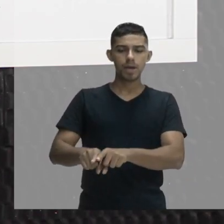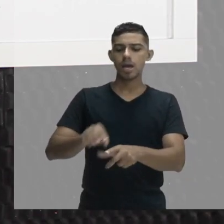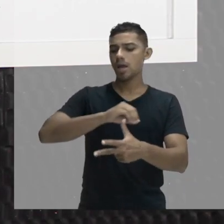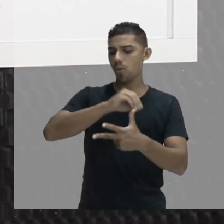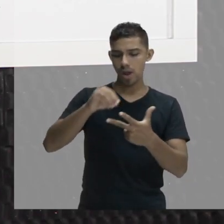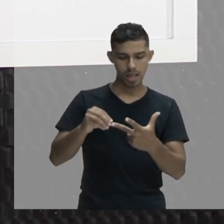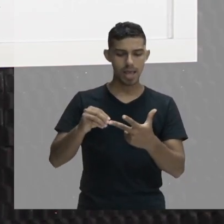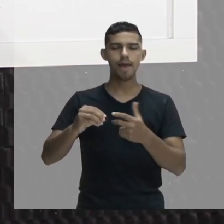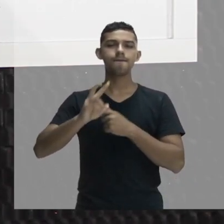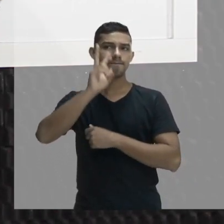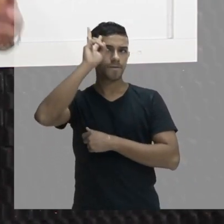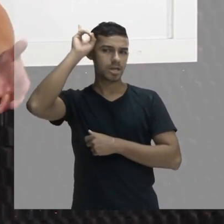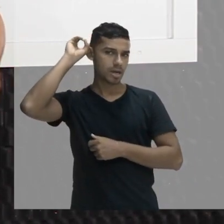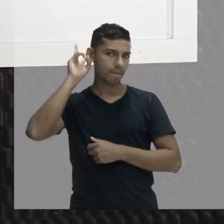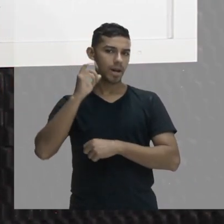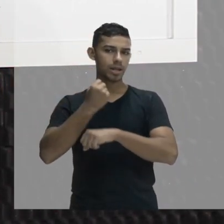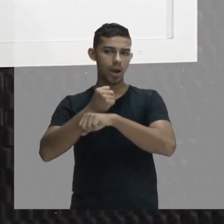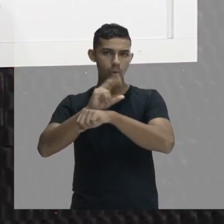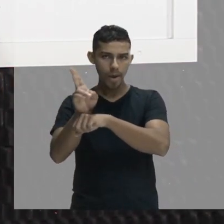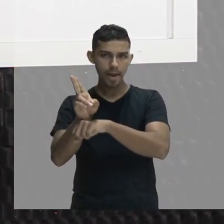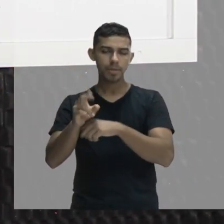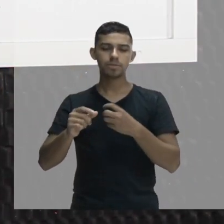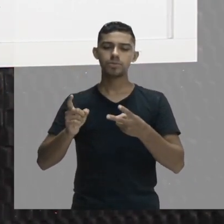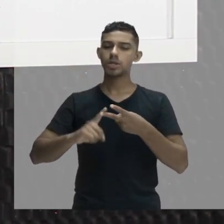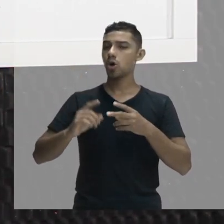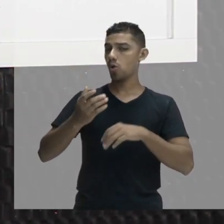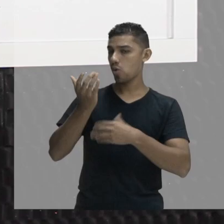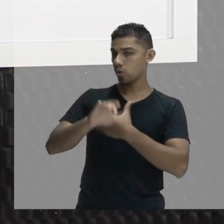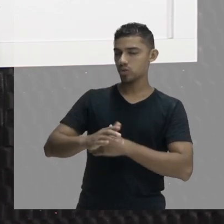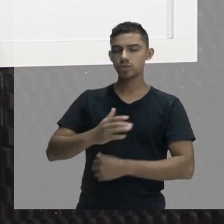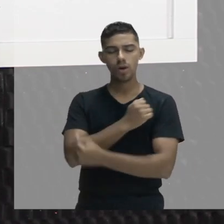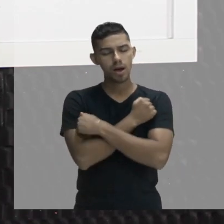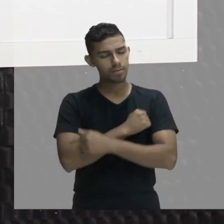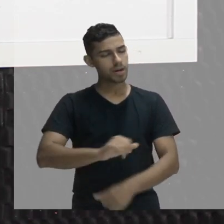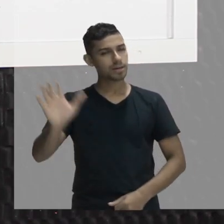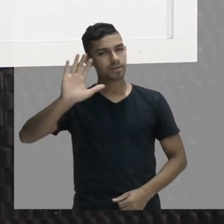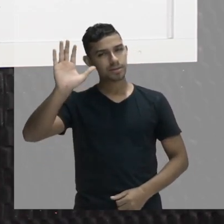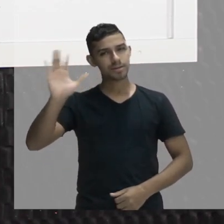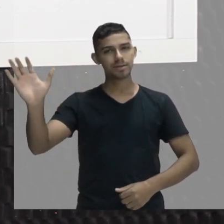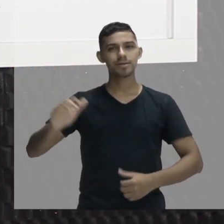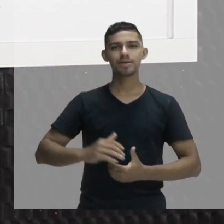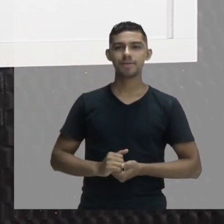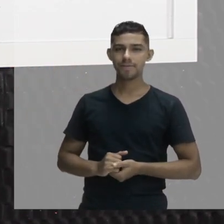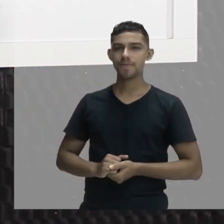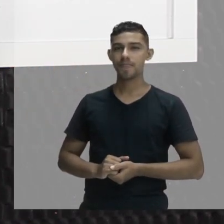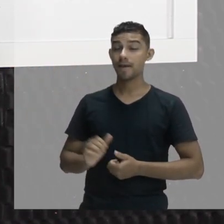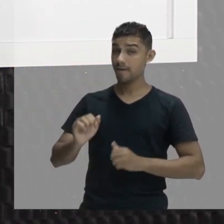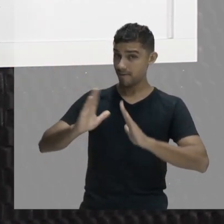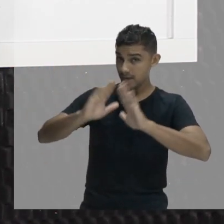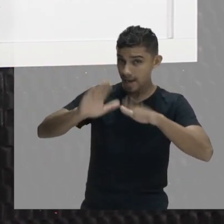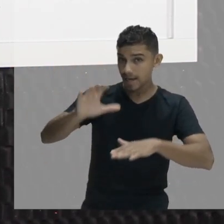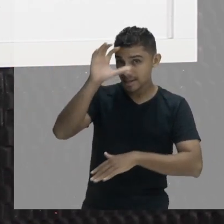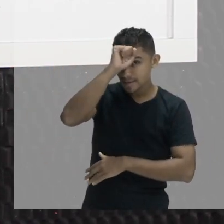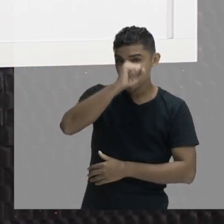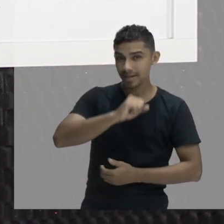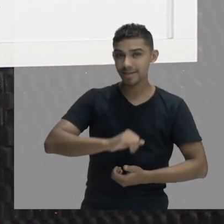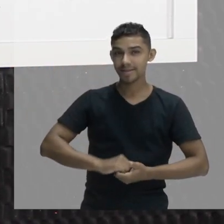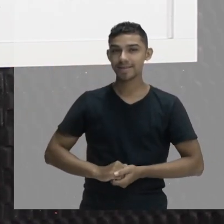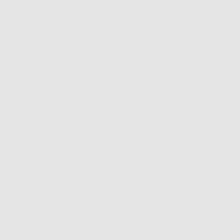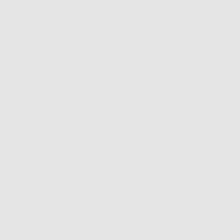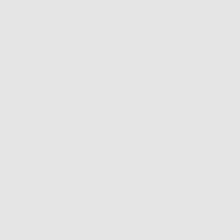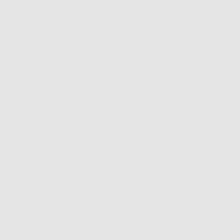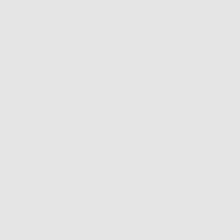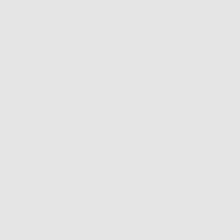um Enem, quando a gente for fazer o vestibular da UEMA, tá? Então, um abraço a todos, até a próxima, fique em casa aprendendo.